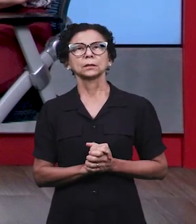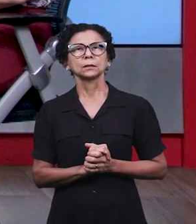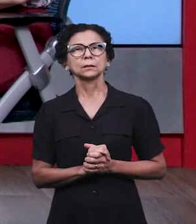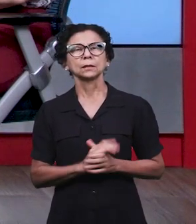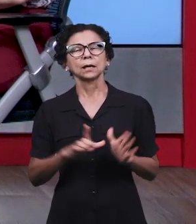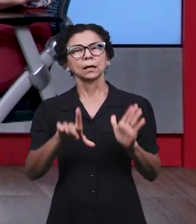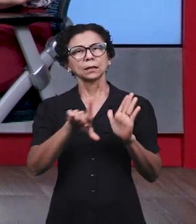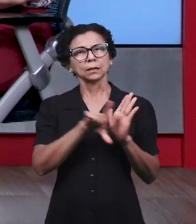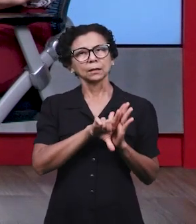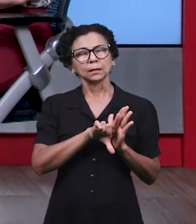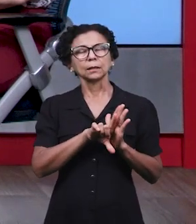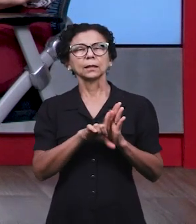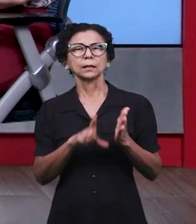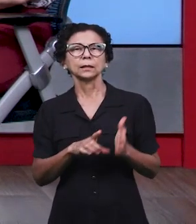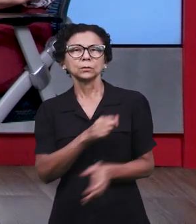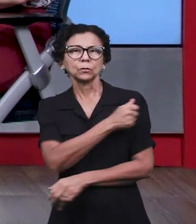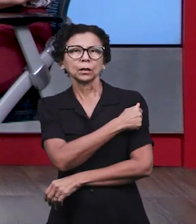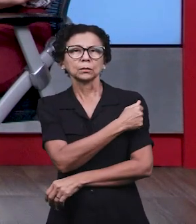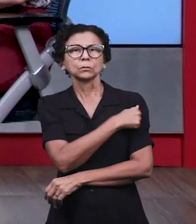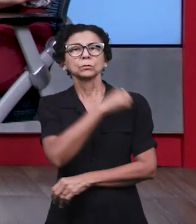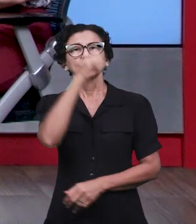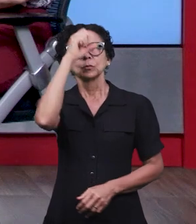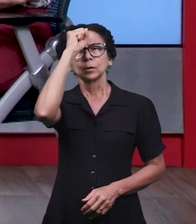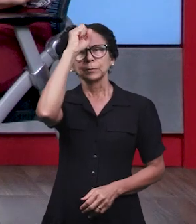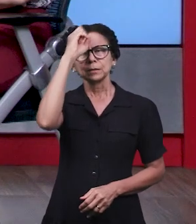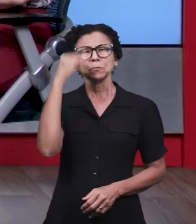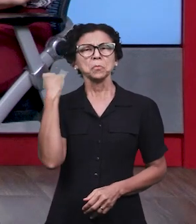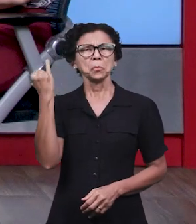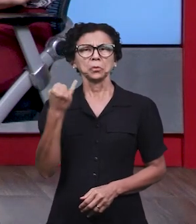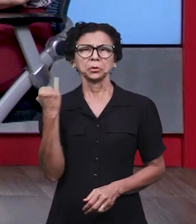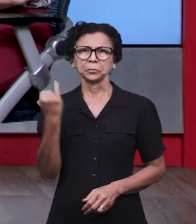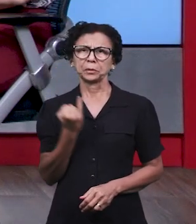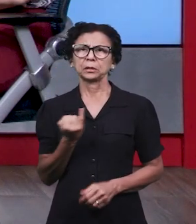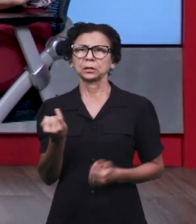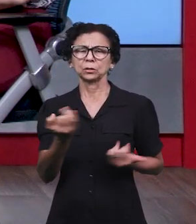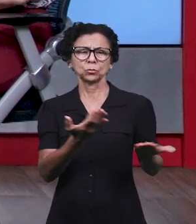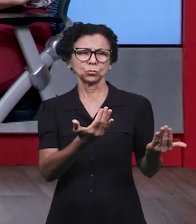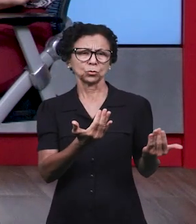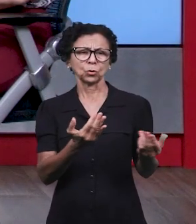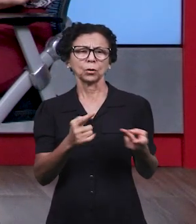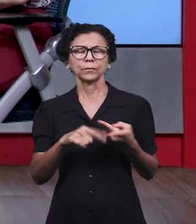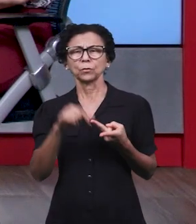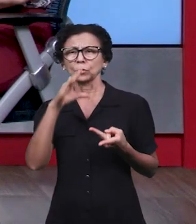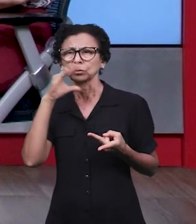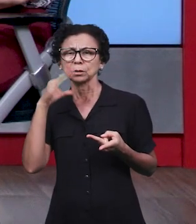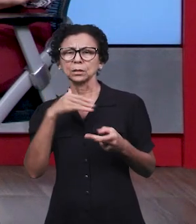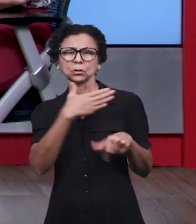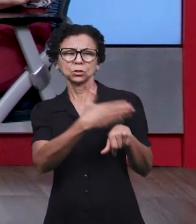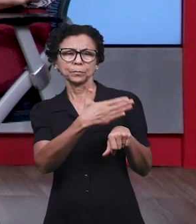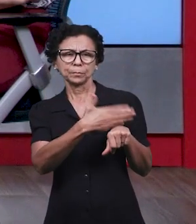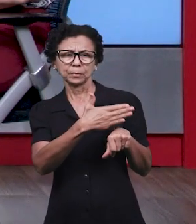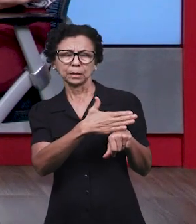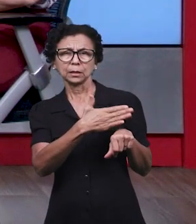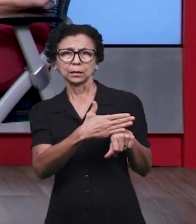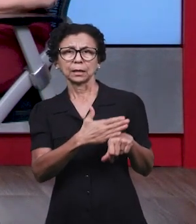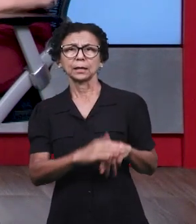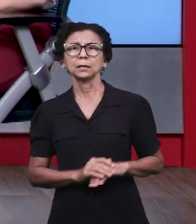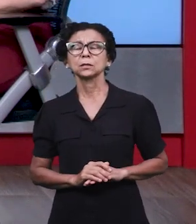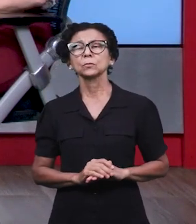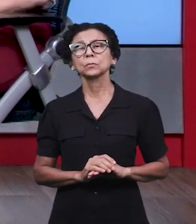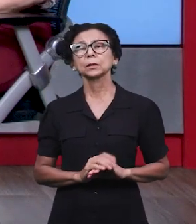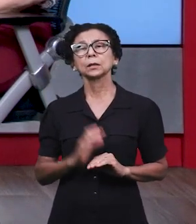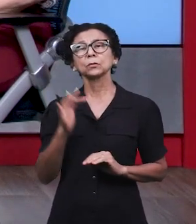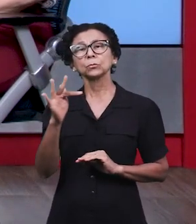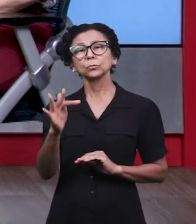mercado de trabalho, que é muito importante, né? Prepara o jovem, o adolescente, para, quando estiver no mercado de trabalho, já